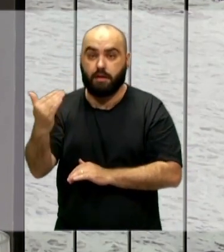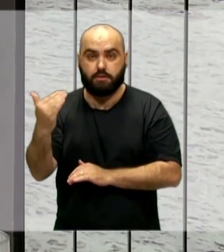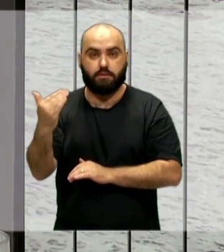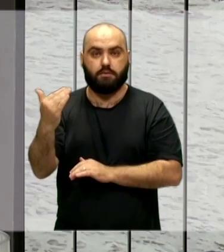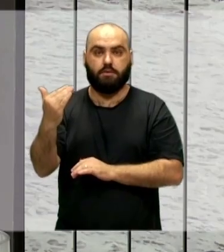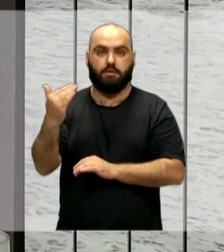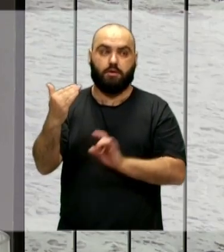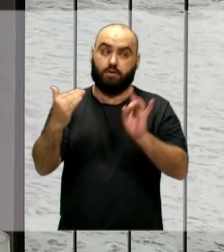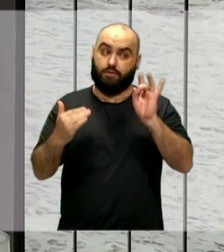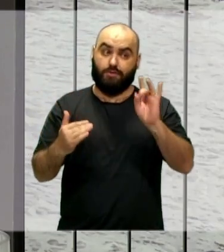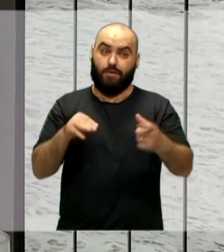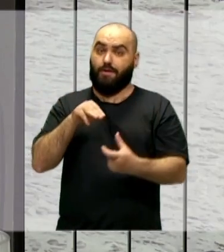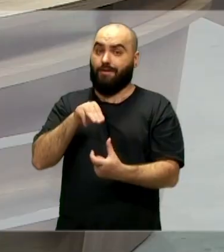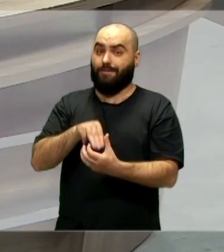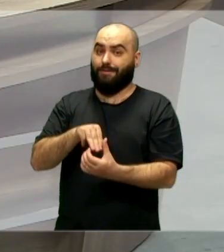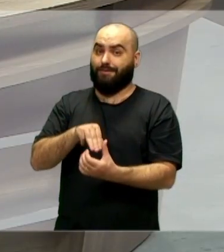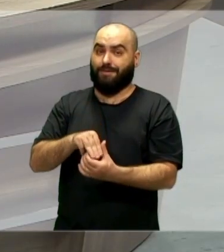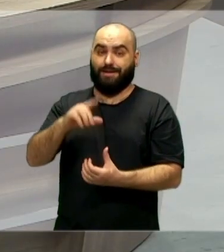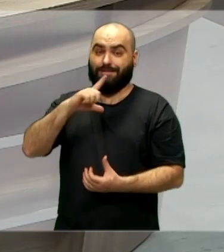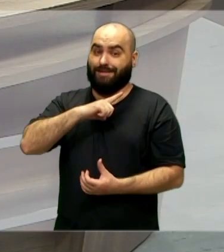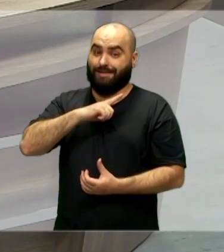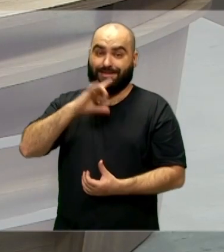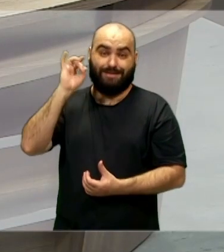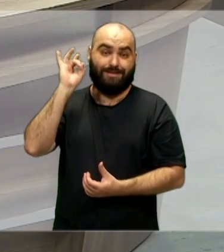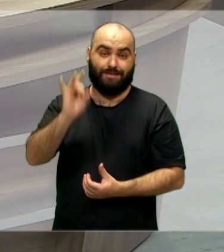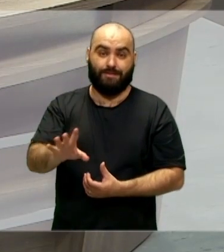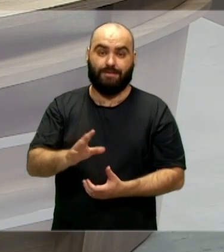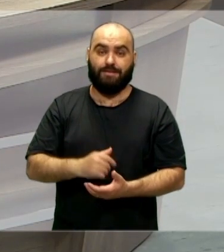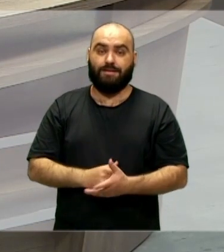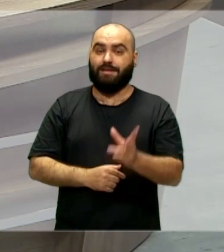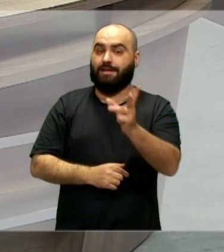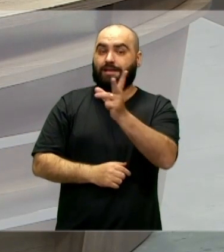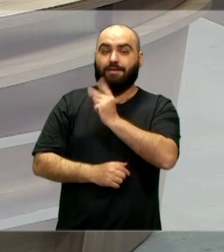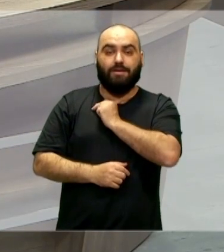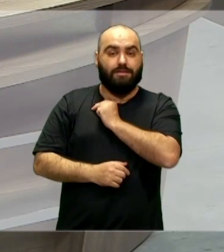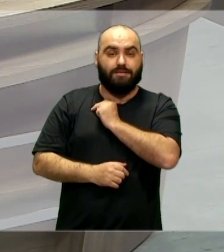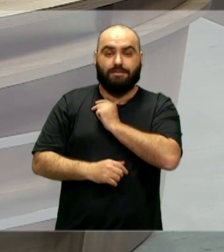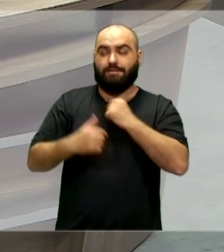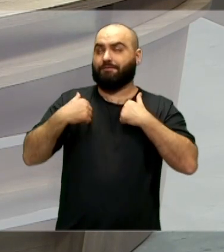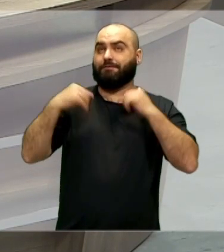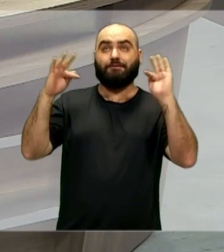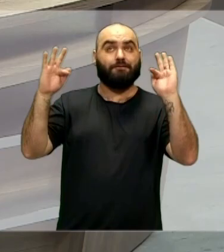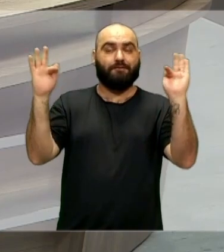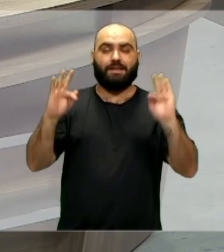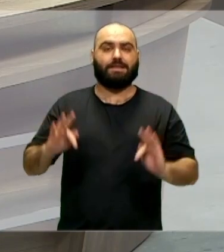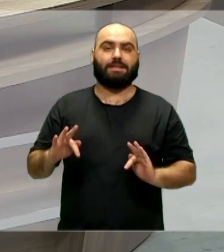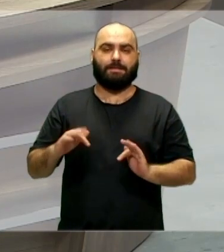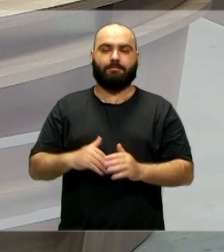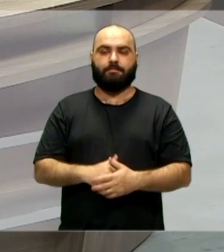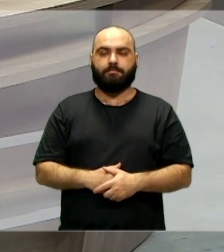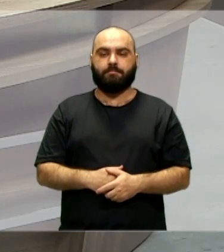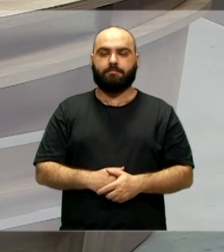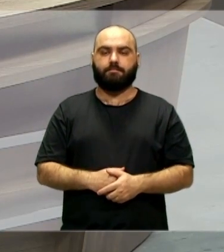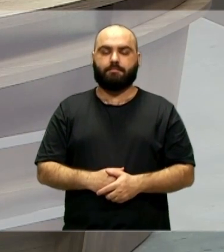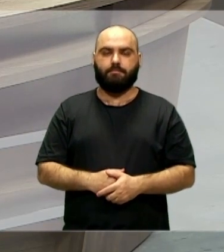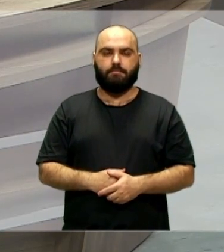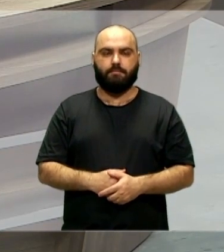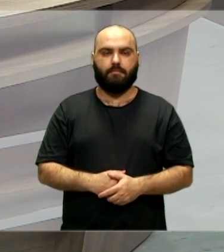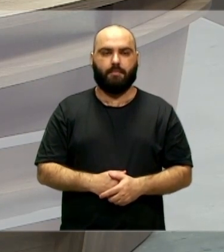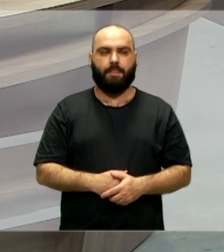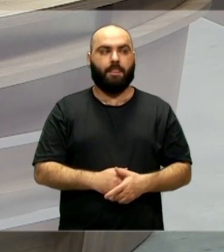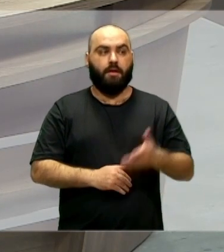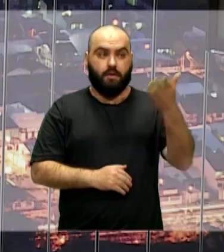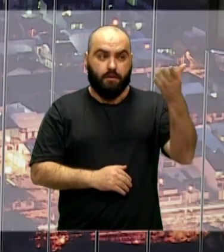Univale, hoje tem. Então, é um orgulho poder falar que a gente tem o amigo dentro da Univale. E, bom, você falou que você tem a